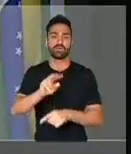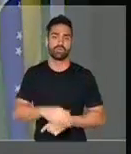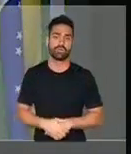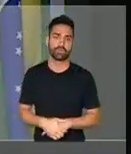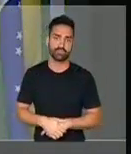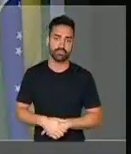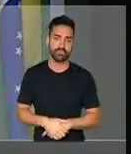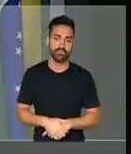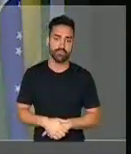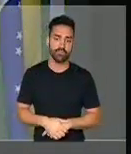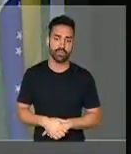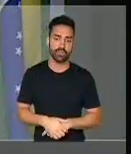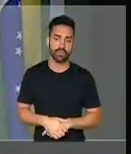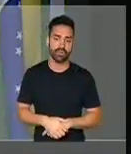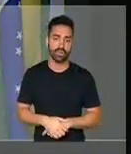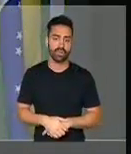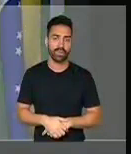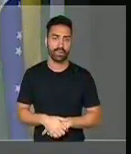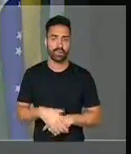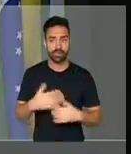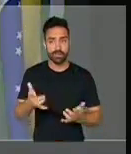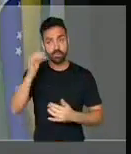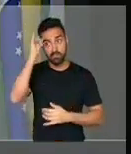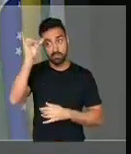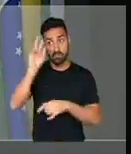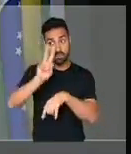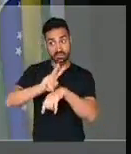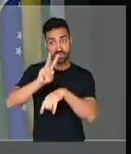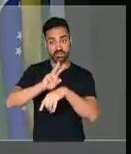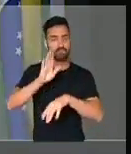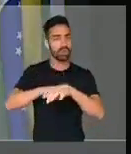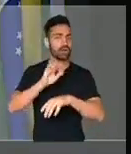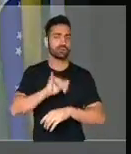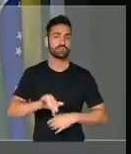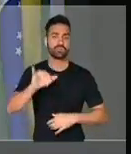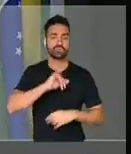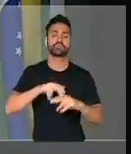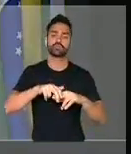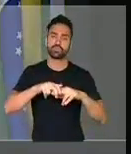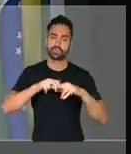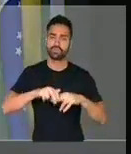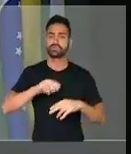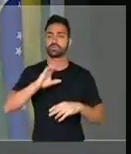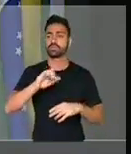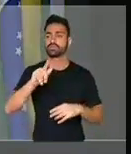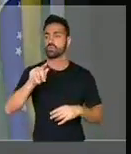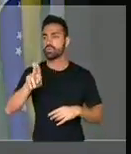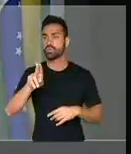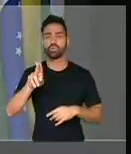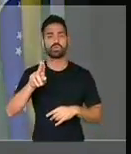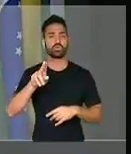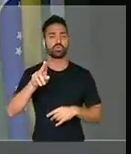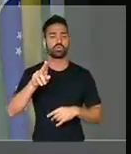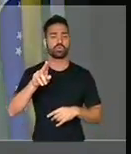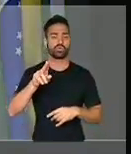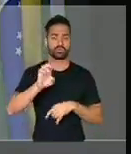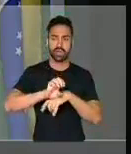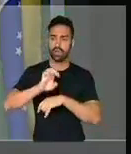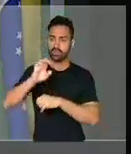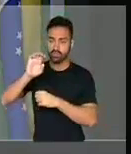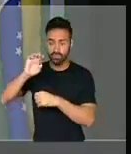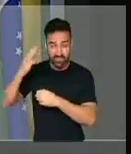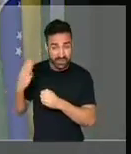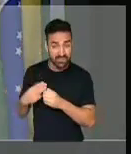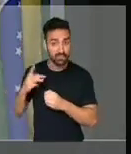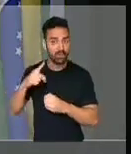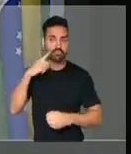deve ser muito mais importante, e é muito mais importante. Por isso, a Controladoria de Contas da União, Estado e